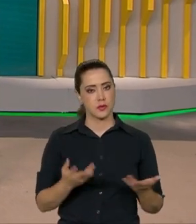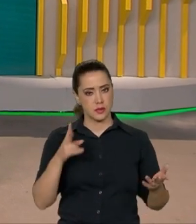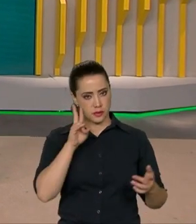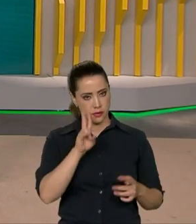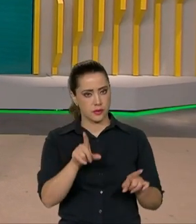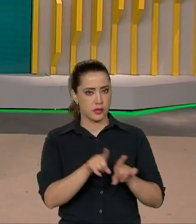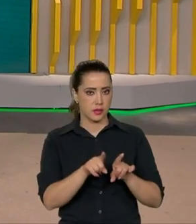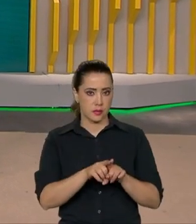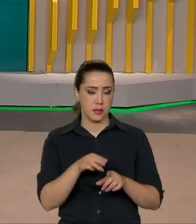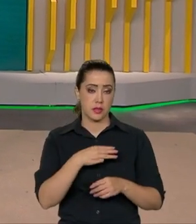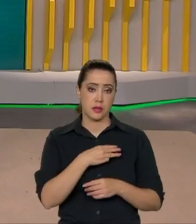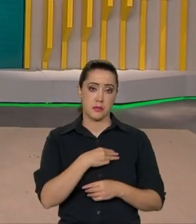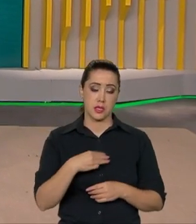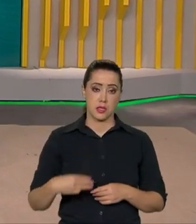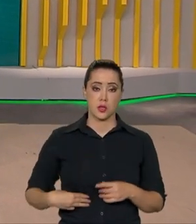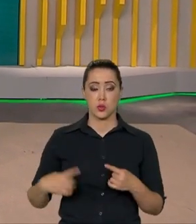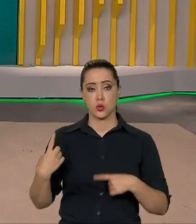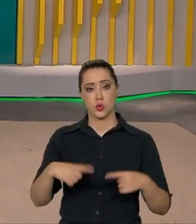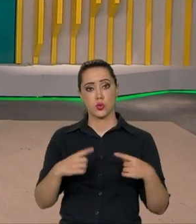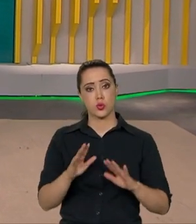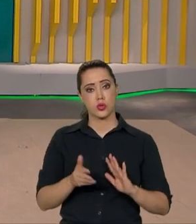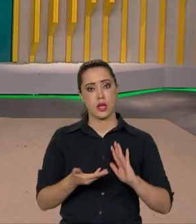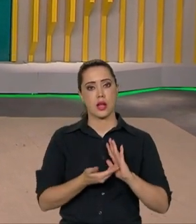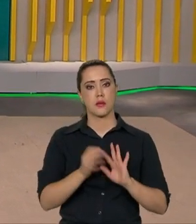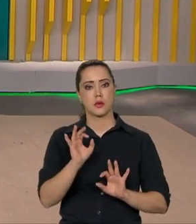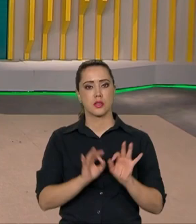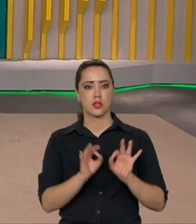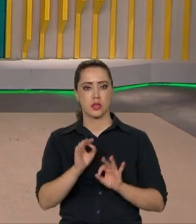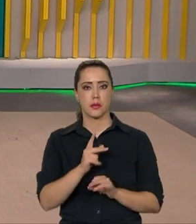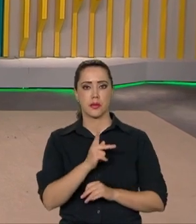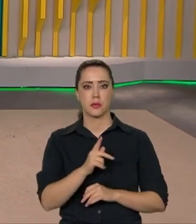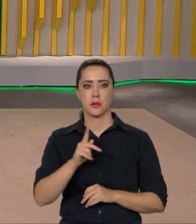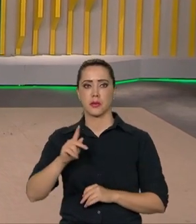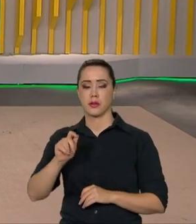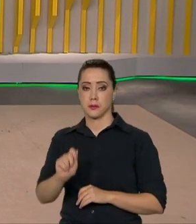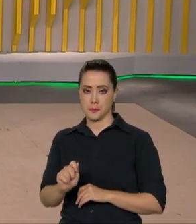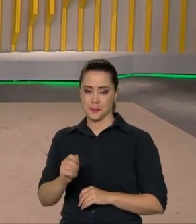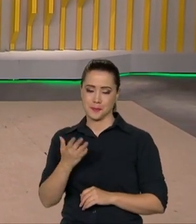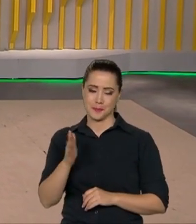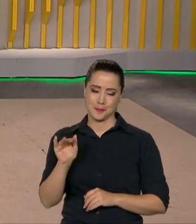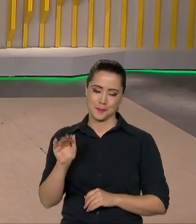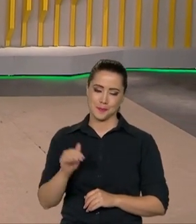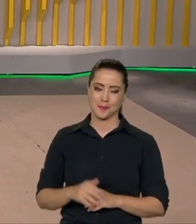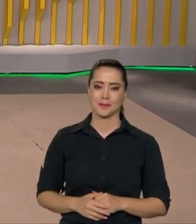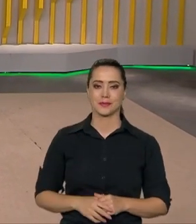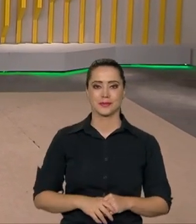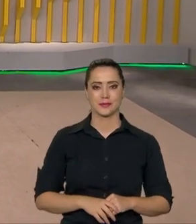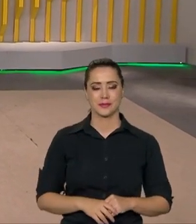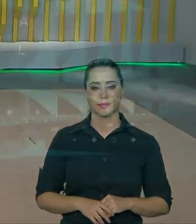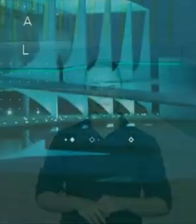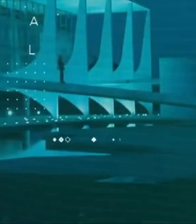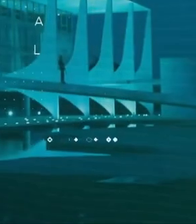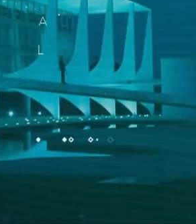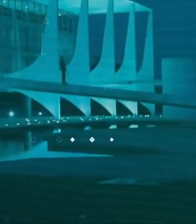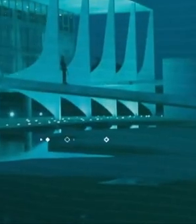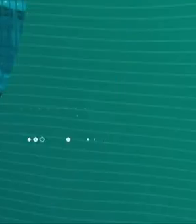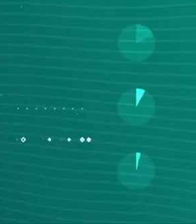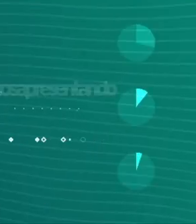ver também, ministros debatem na Câmara plano plurianual participativo. Já, já, não sai daí.